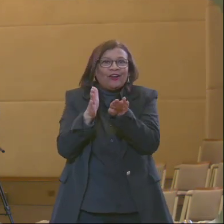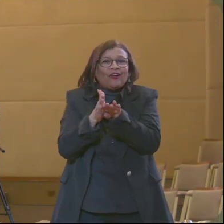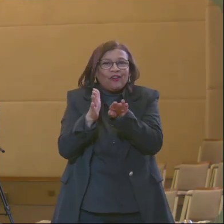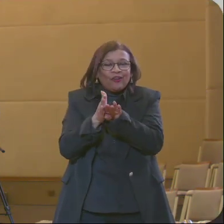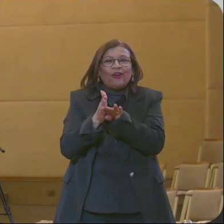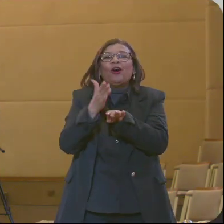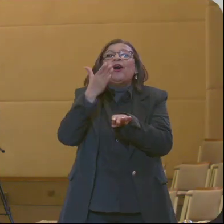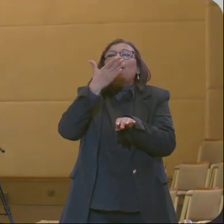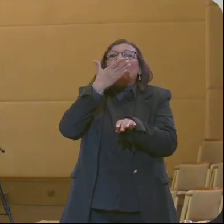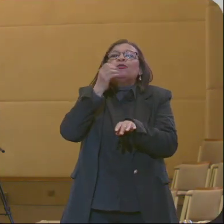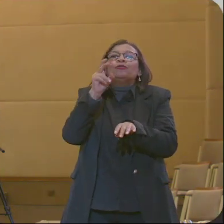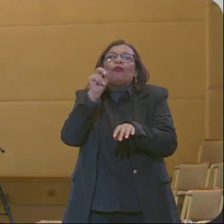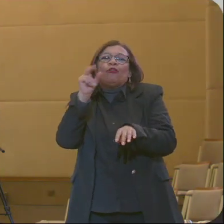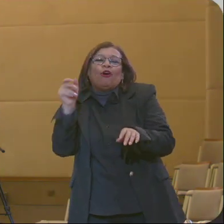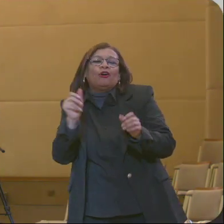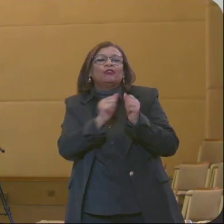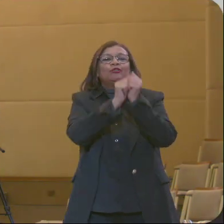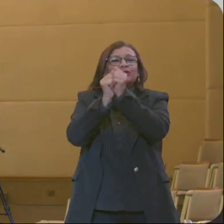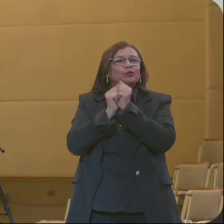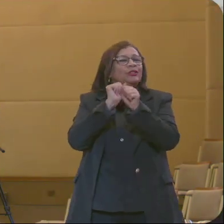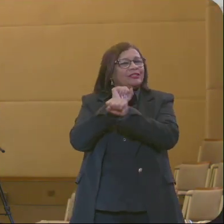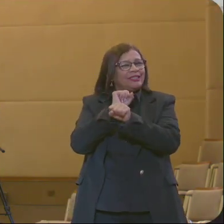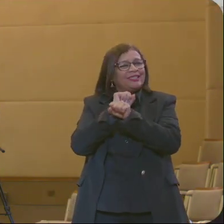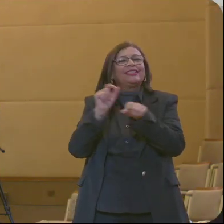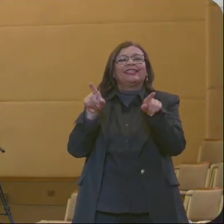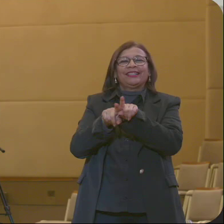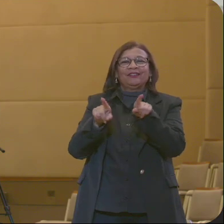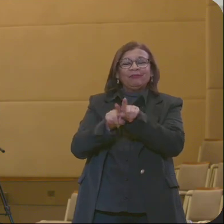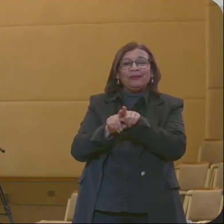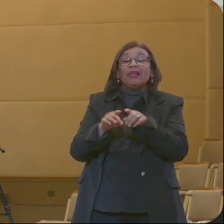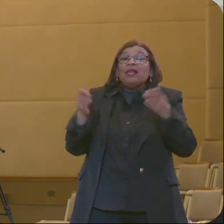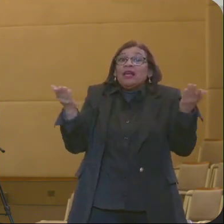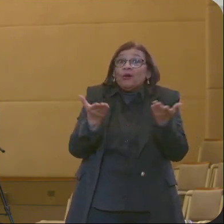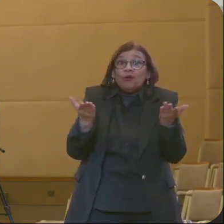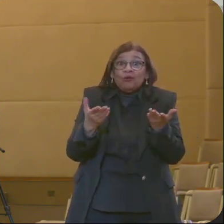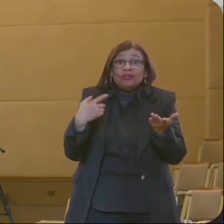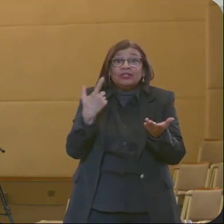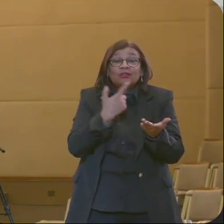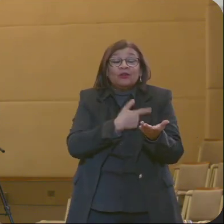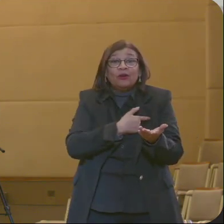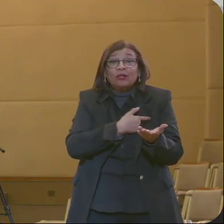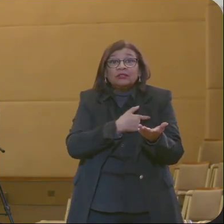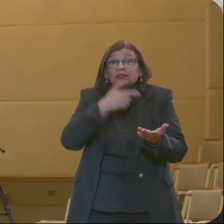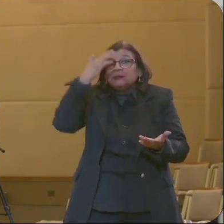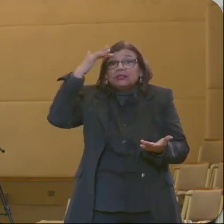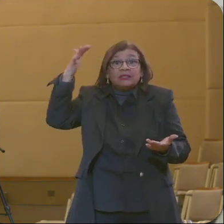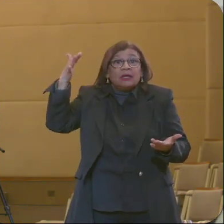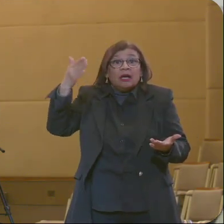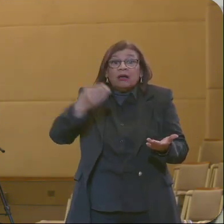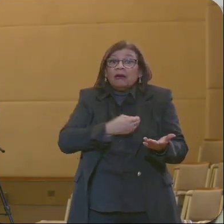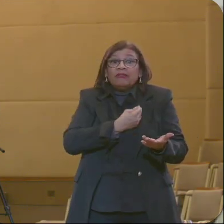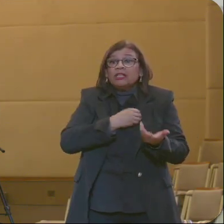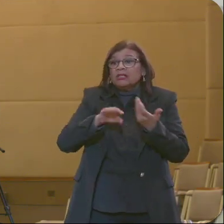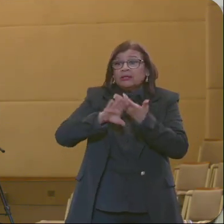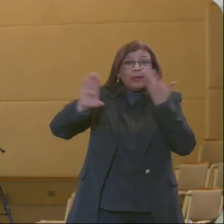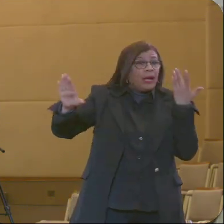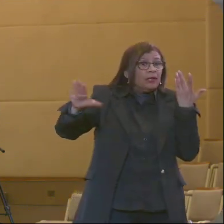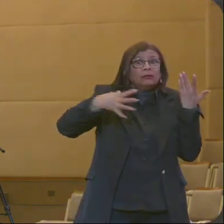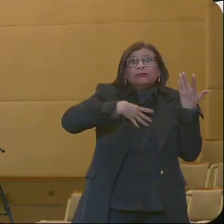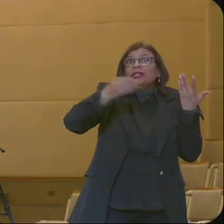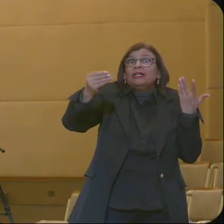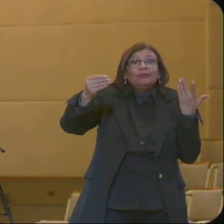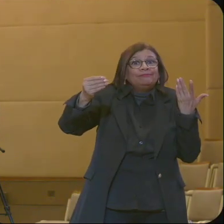os meus pais, os pais da Pri esperando já também. E hoje a gente não consegue imaginar uma vida sem nosso filho.